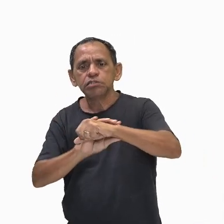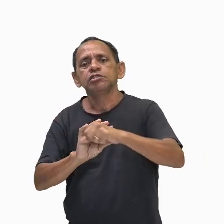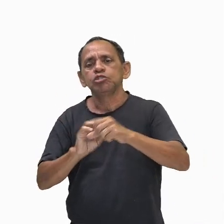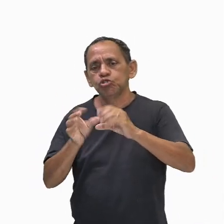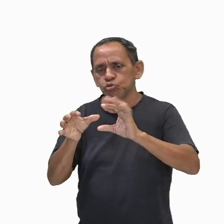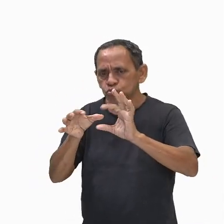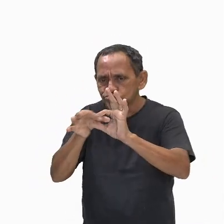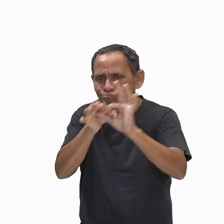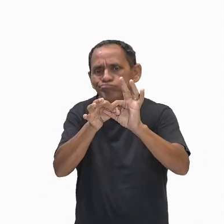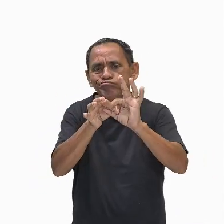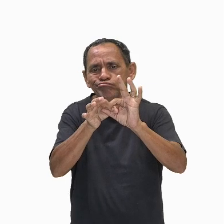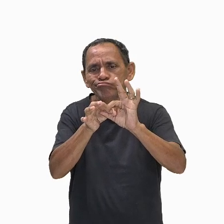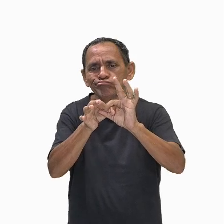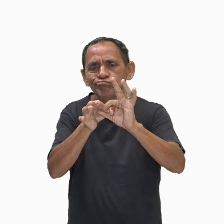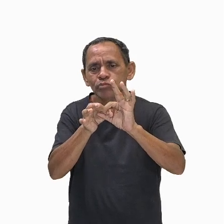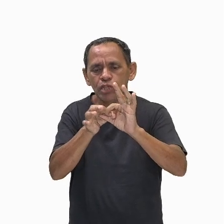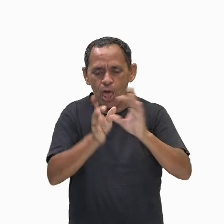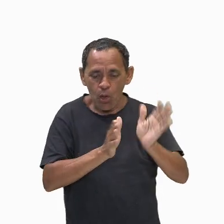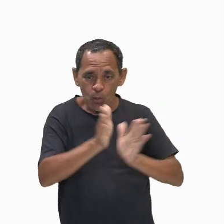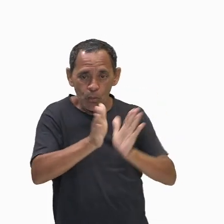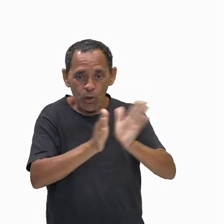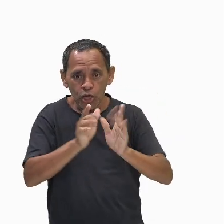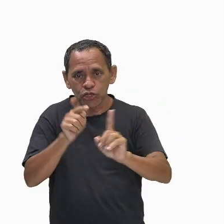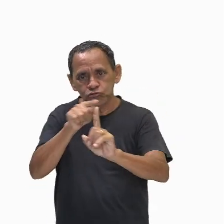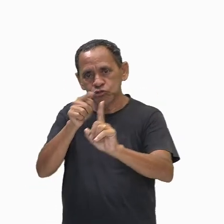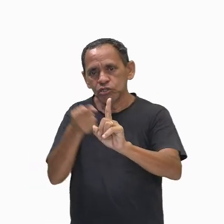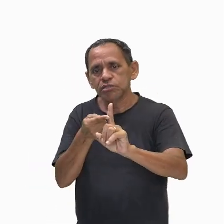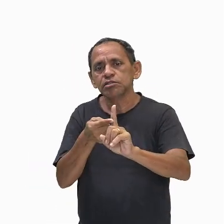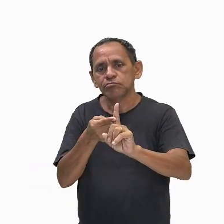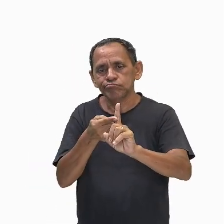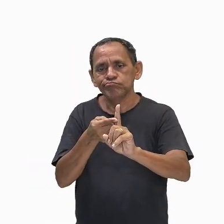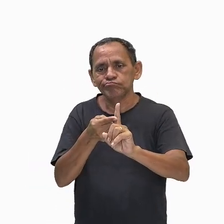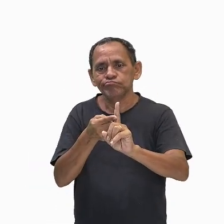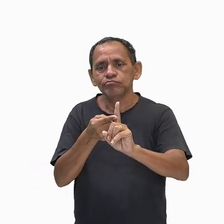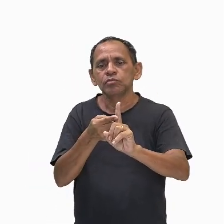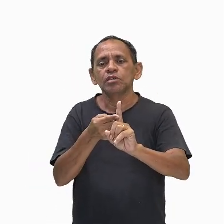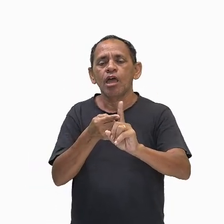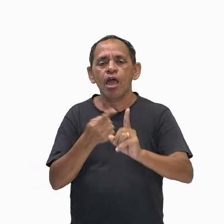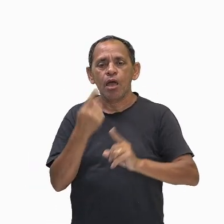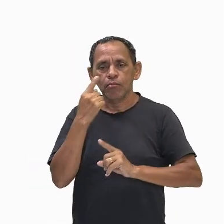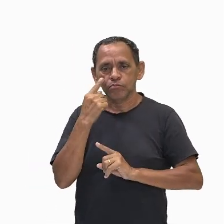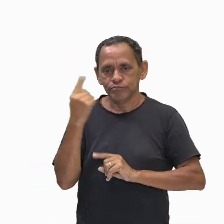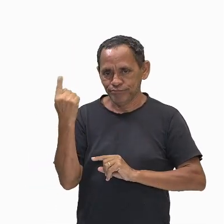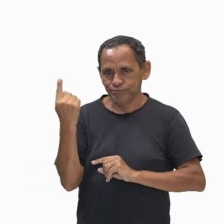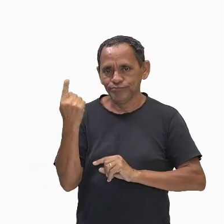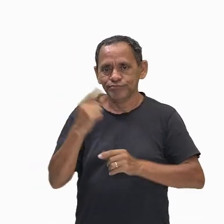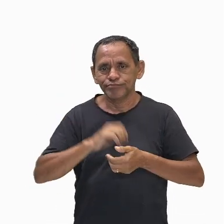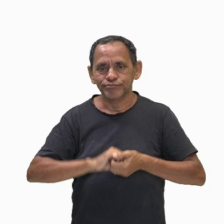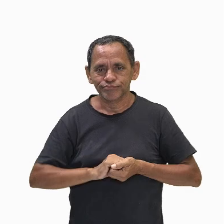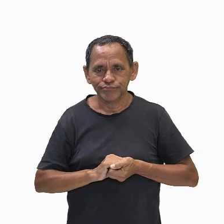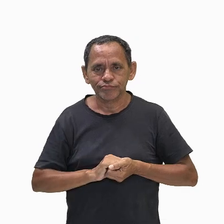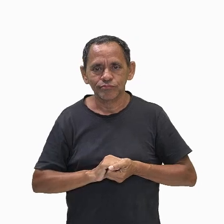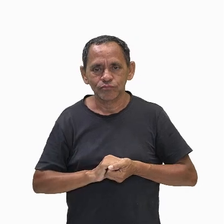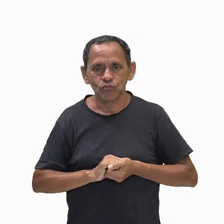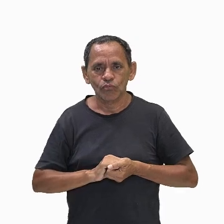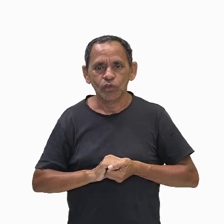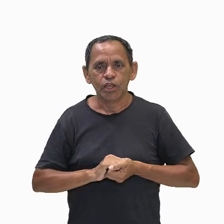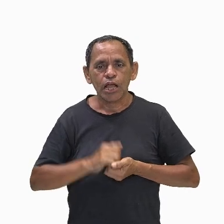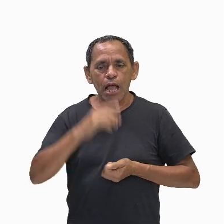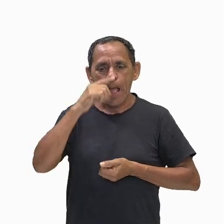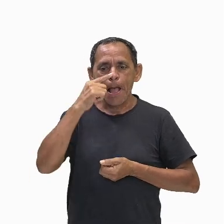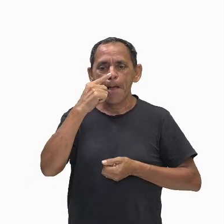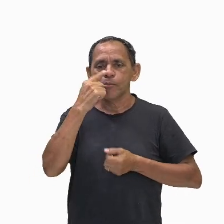Trago como ilustração aí o lábio leporino, que é a separação do lábio superior, normalmente logo abaixo do nariz,